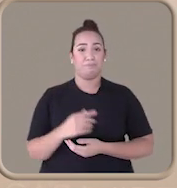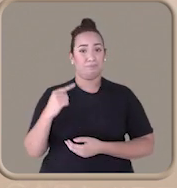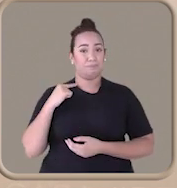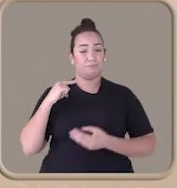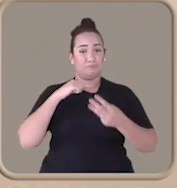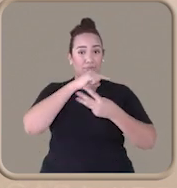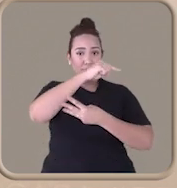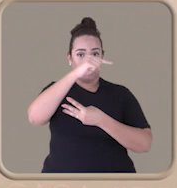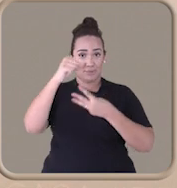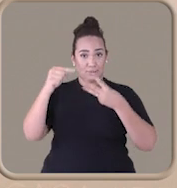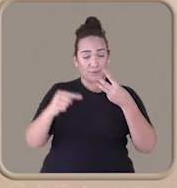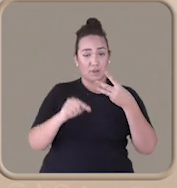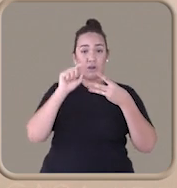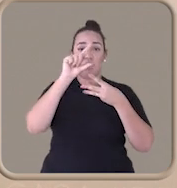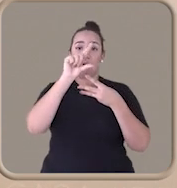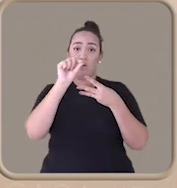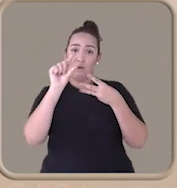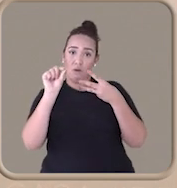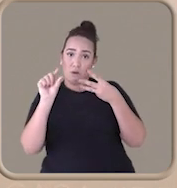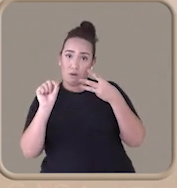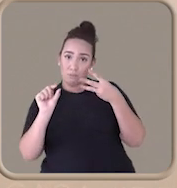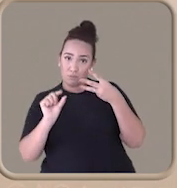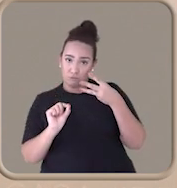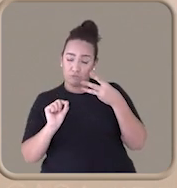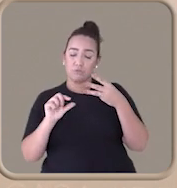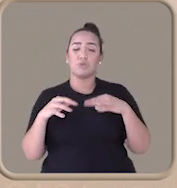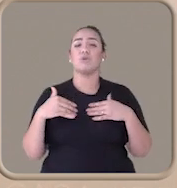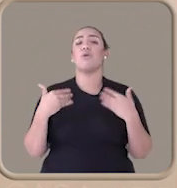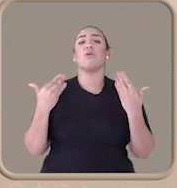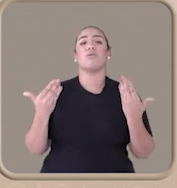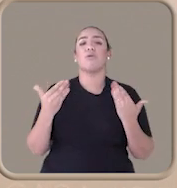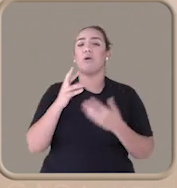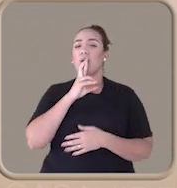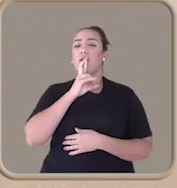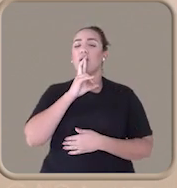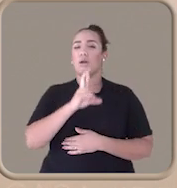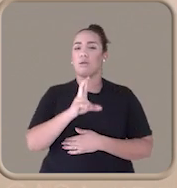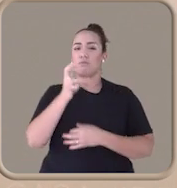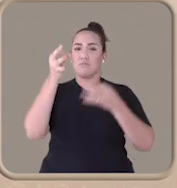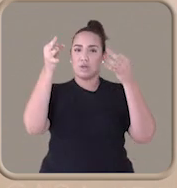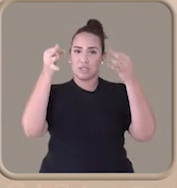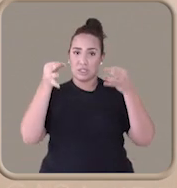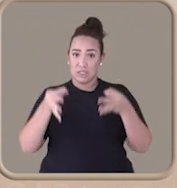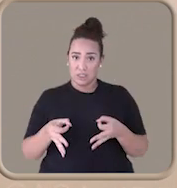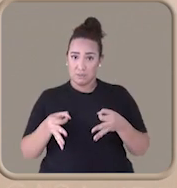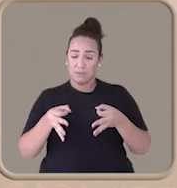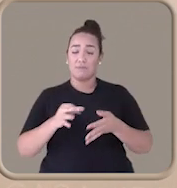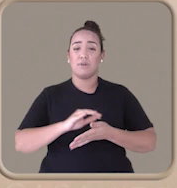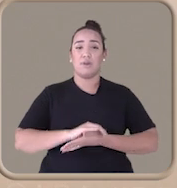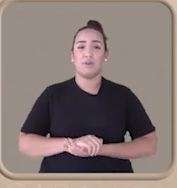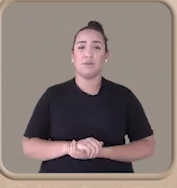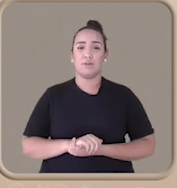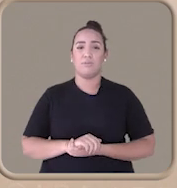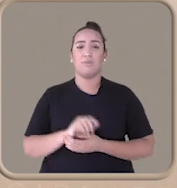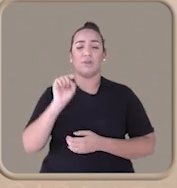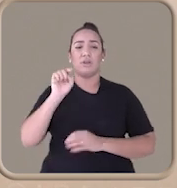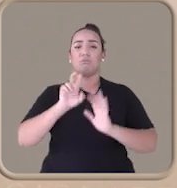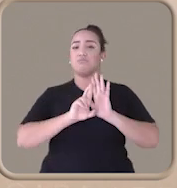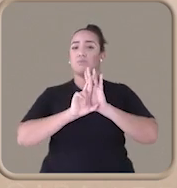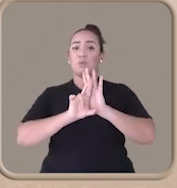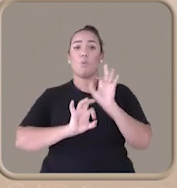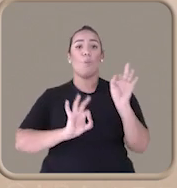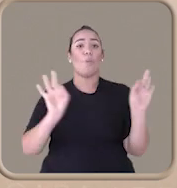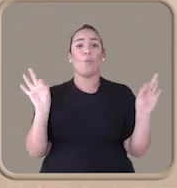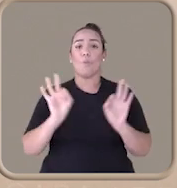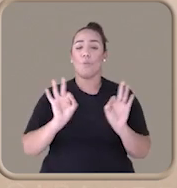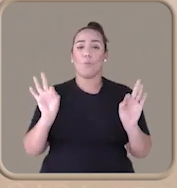som que uma pessoa faz ao dormir, é o barulho que o gato faz quando está com insônia. Não representa nada,